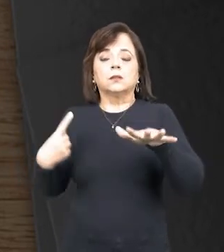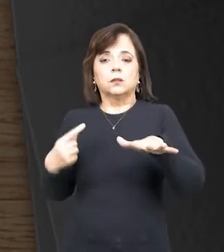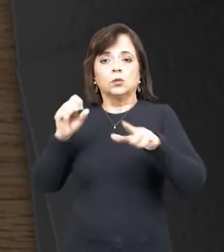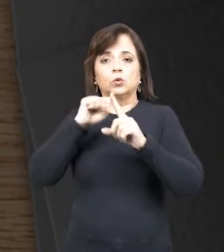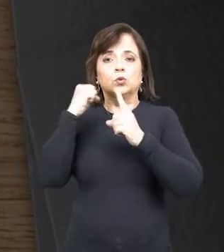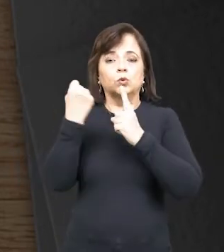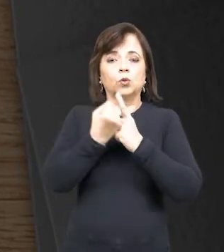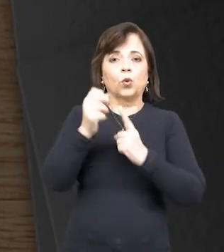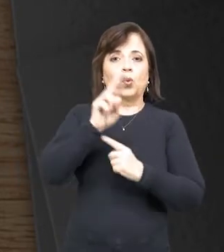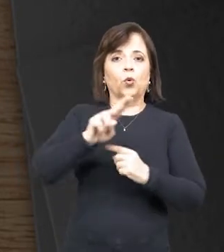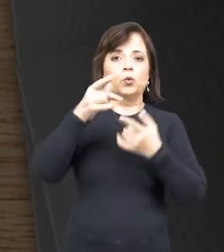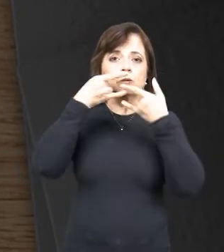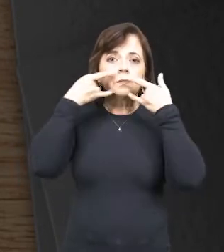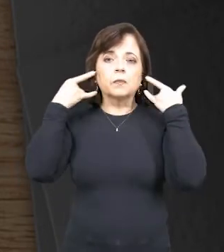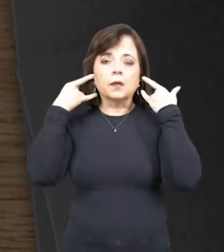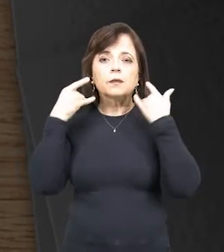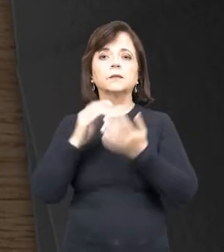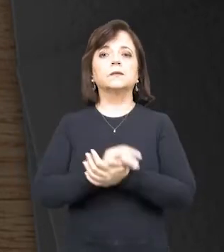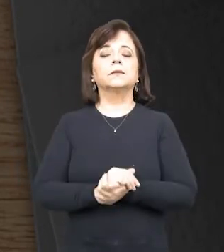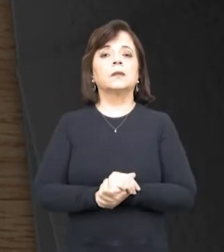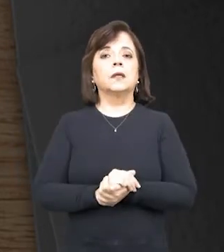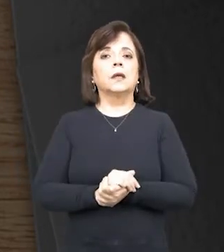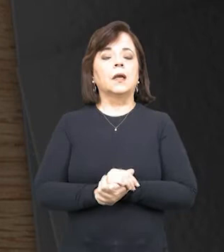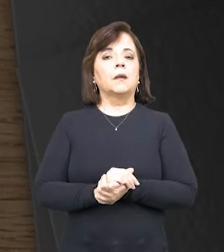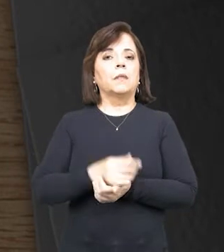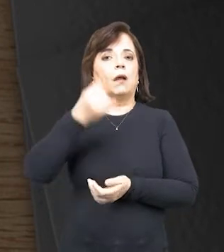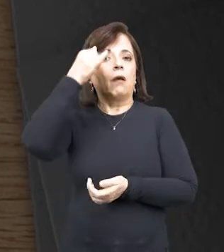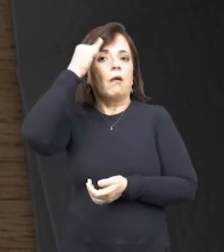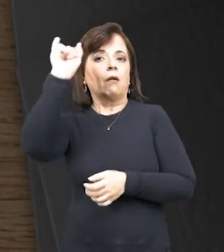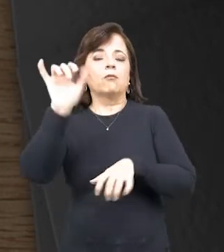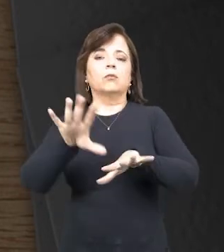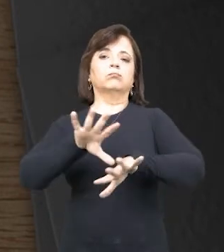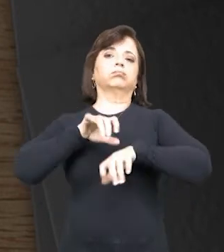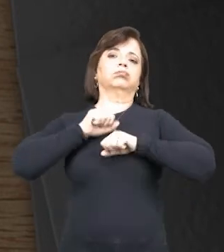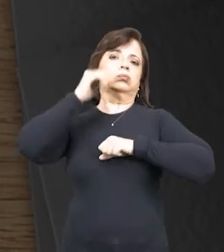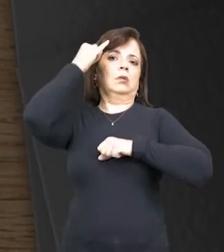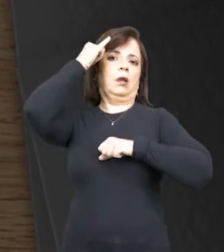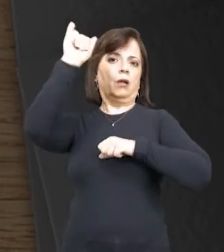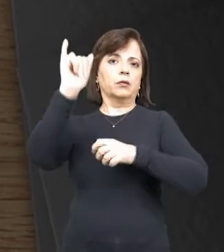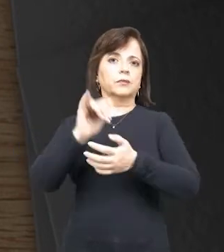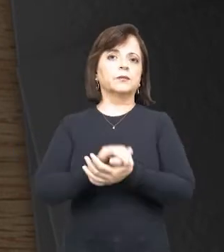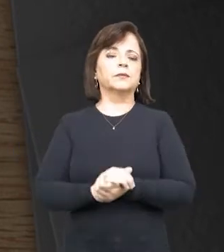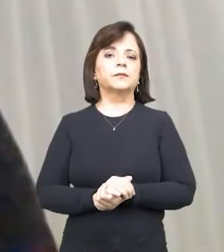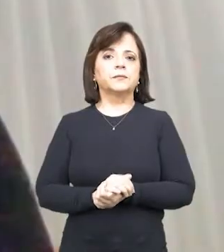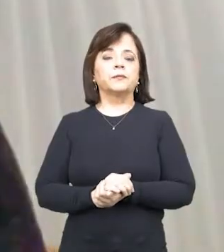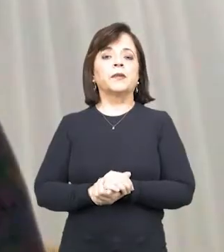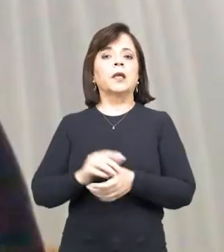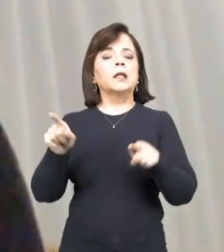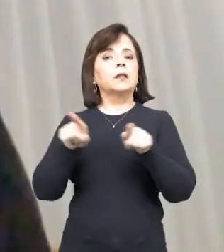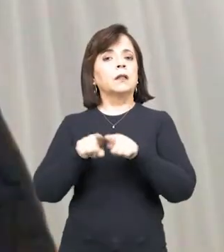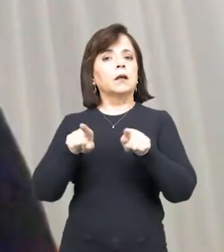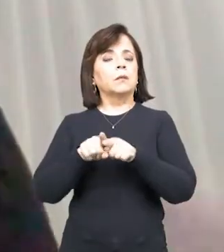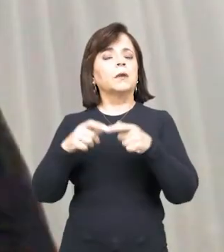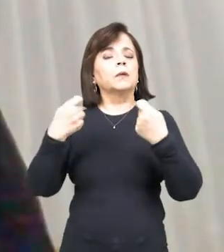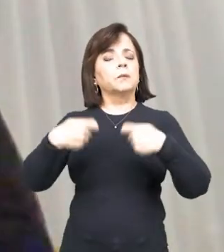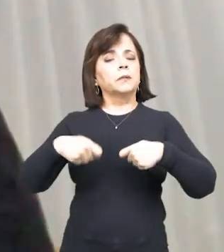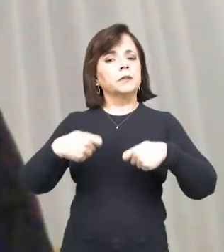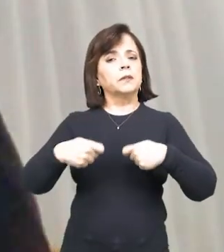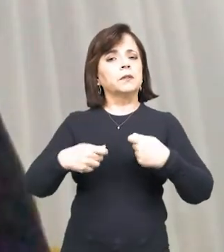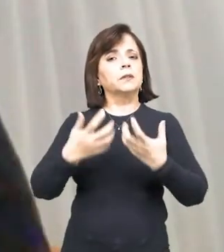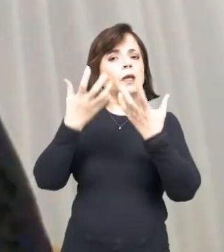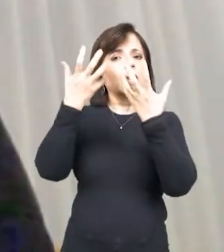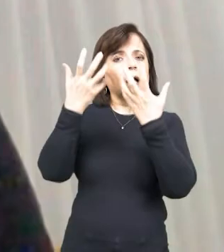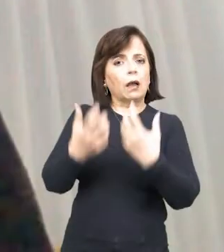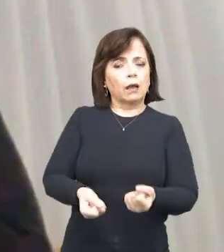distanciamento social e o uso de máscaras para prevenir o contágio, e também, como eu já falei, a